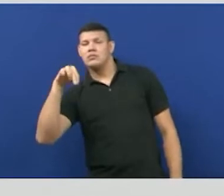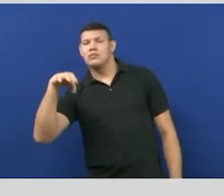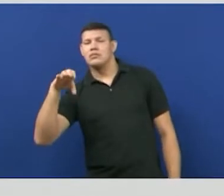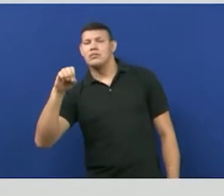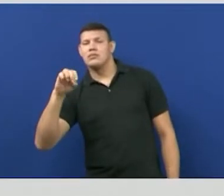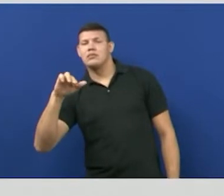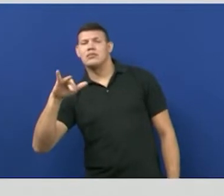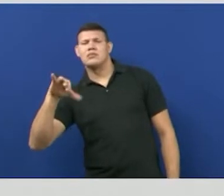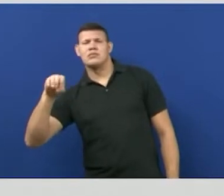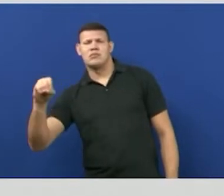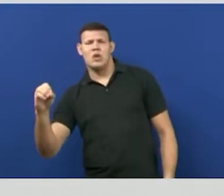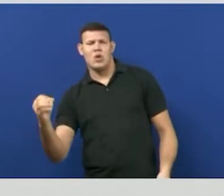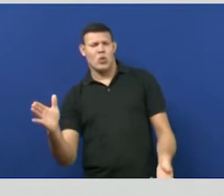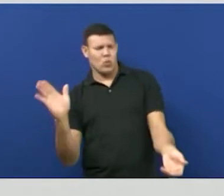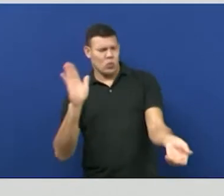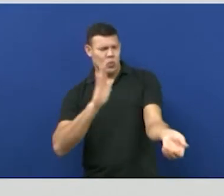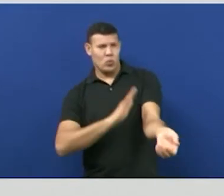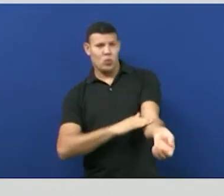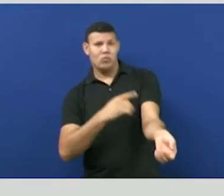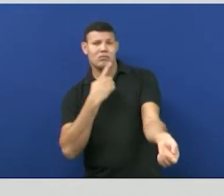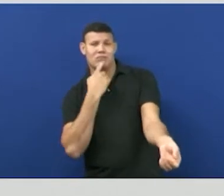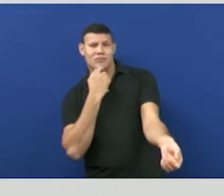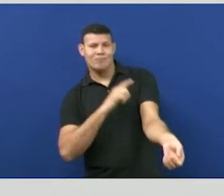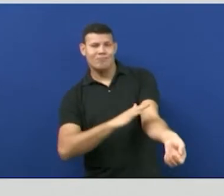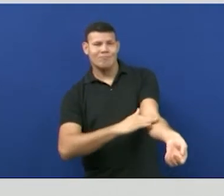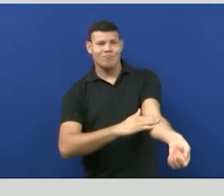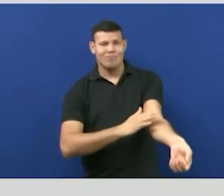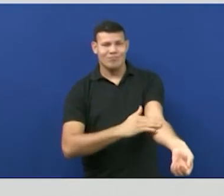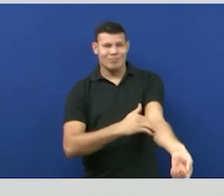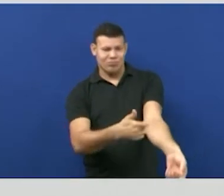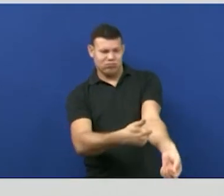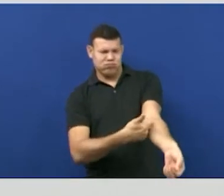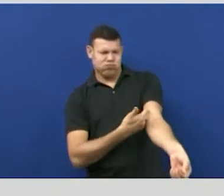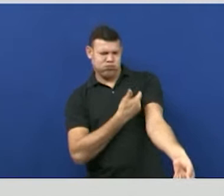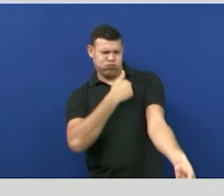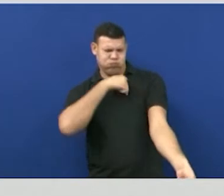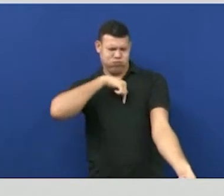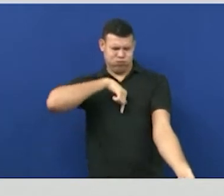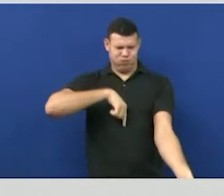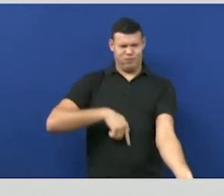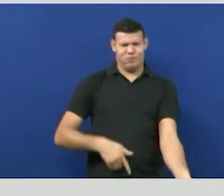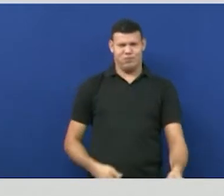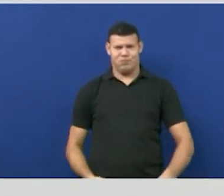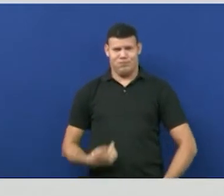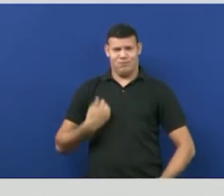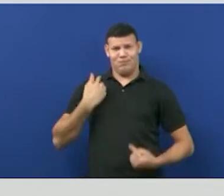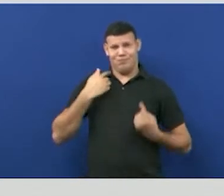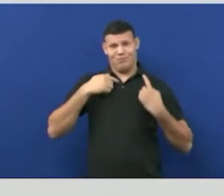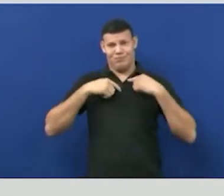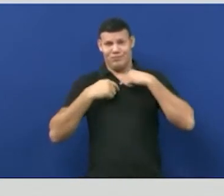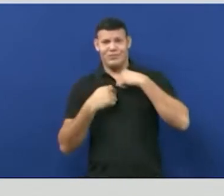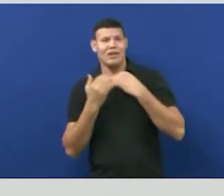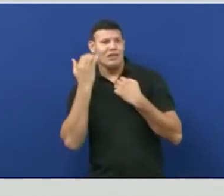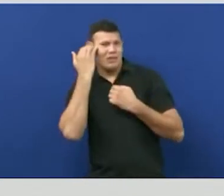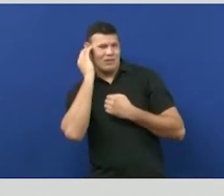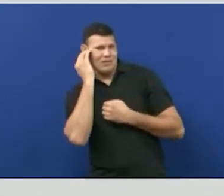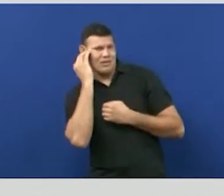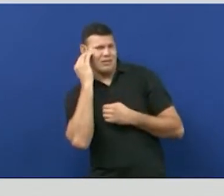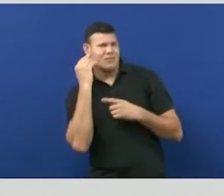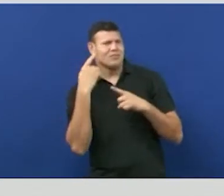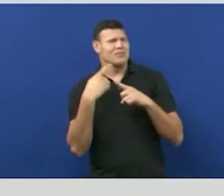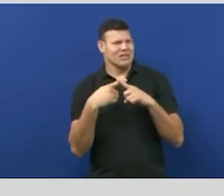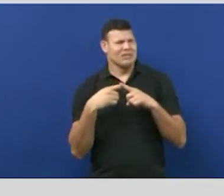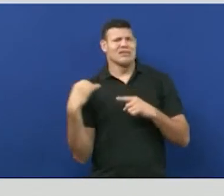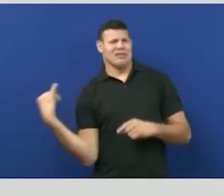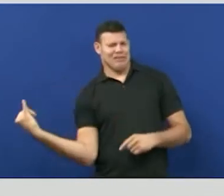no sangue e percorrem o corpo até chegar aos órgãos-alvos. O sistema endócrino ele é muito importante, porque